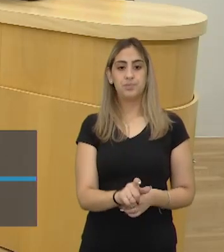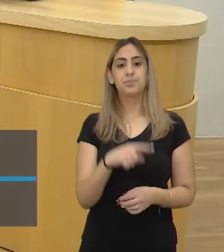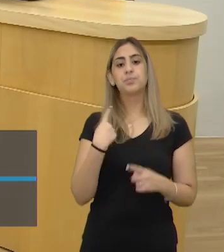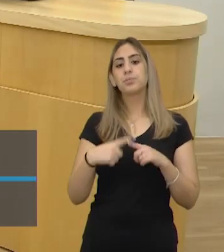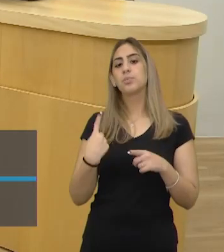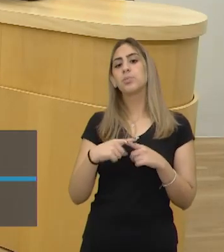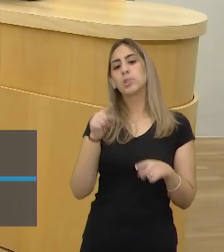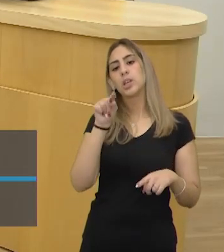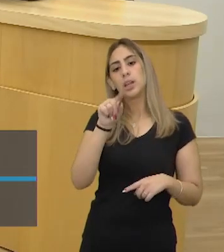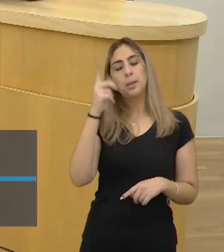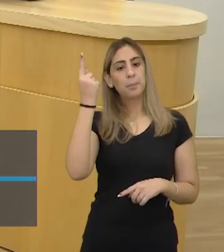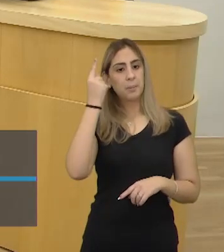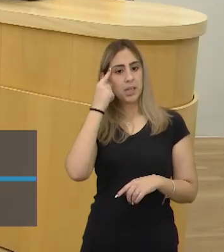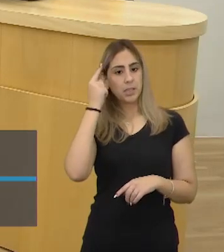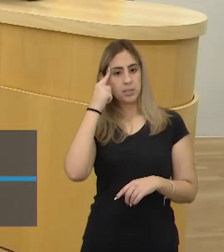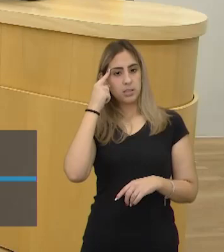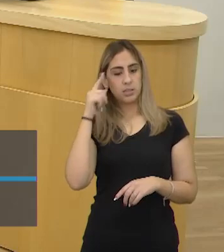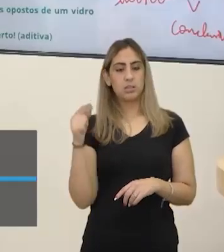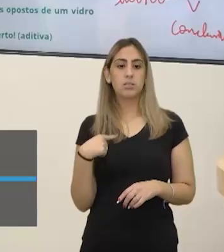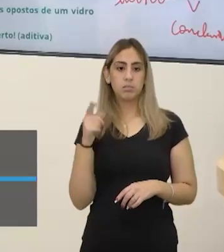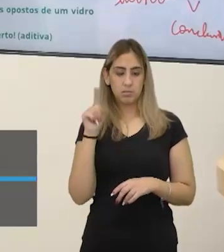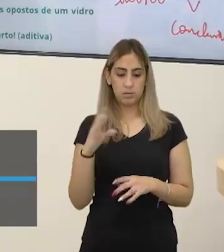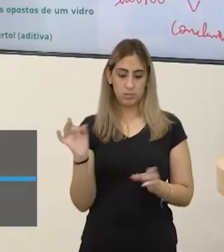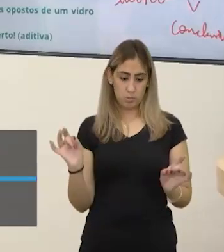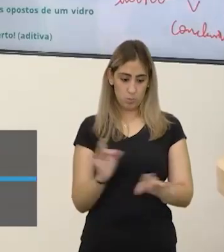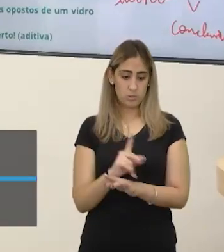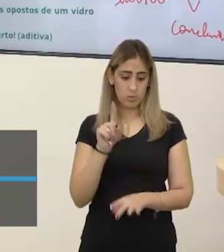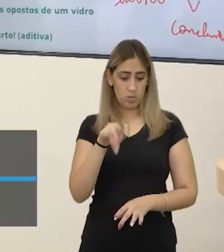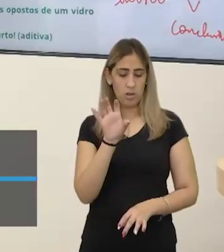ele porque ele pensa. Então, conclusão é isso, né?